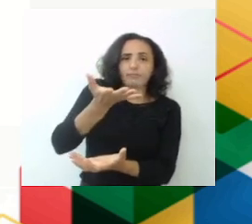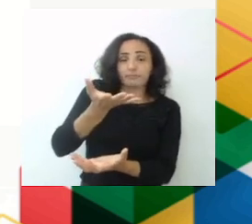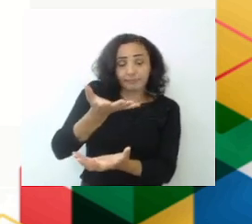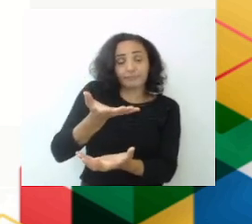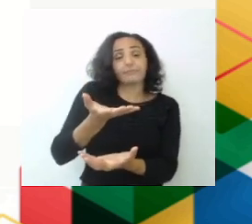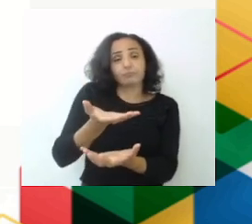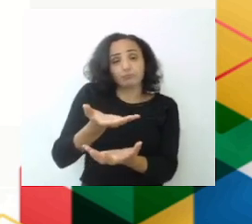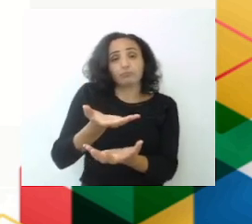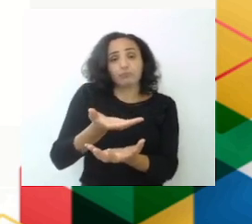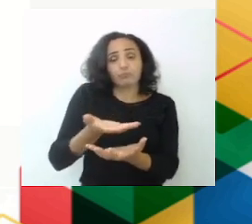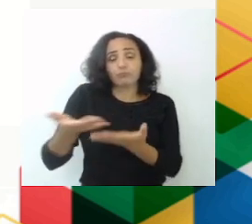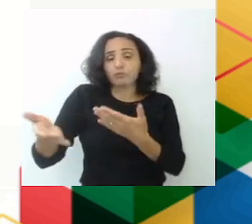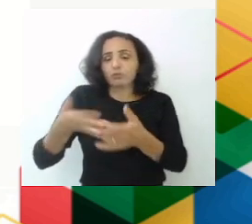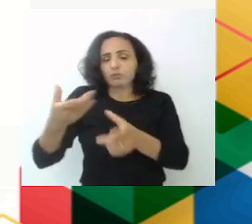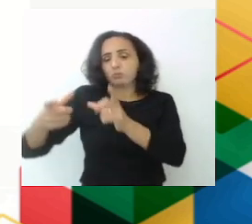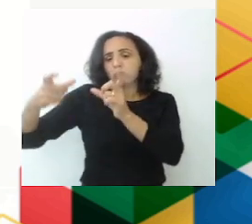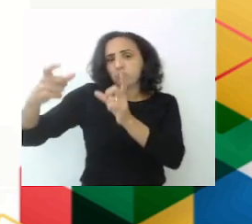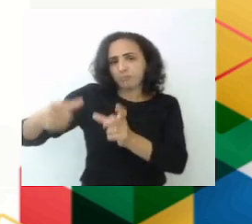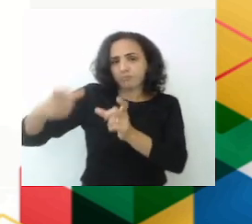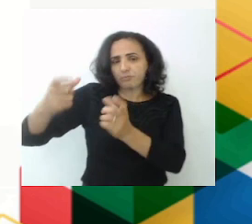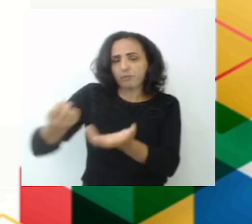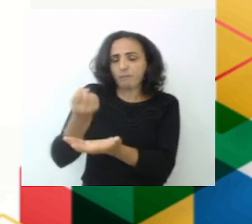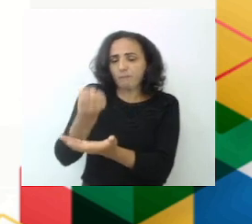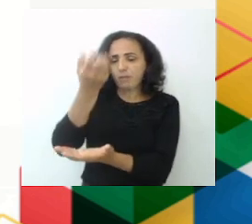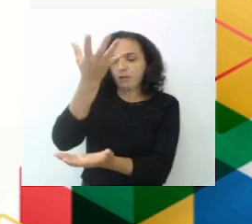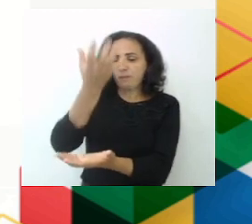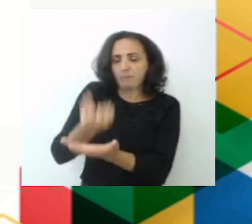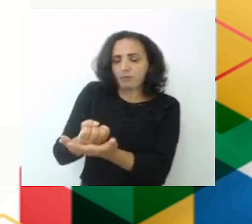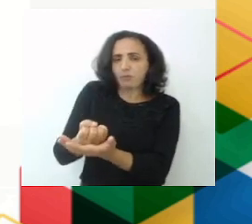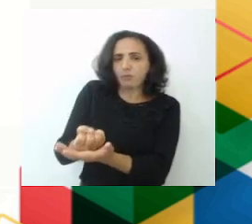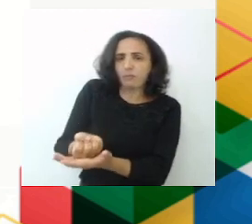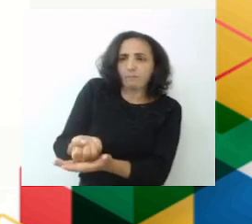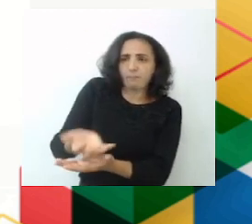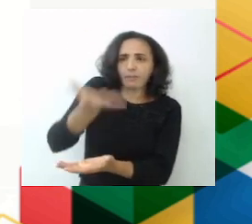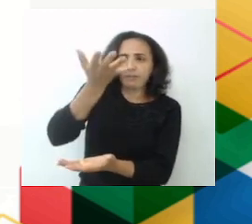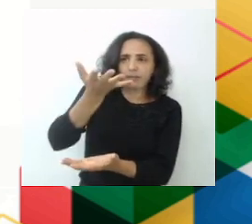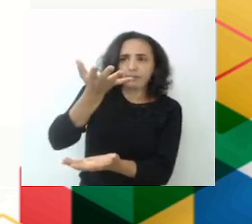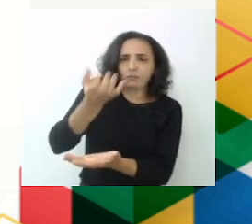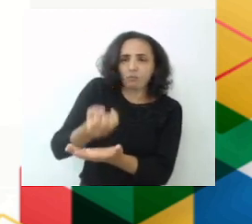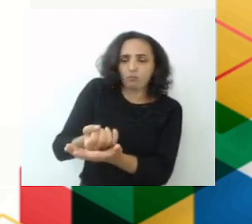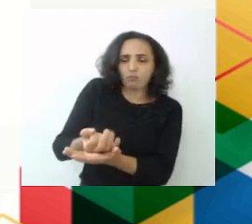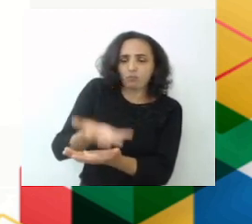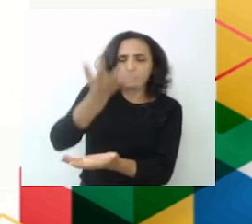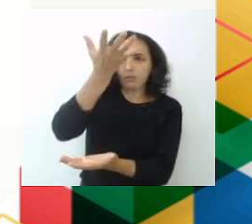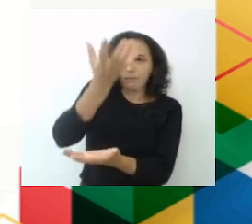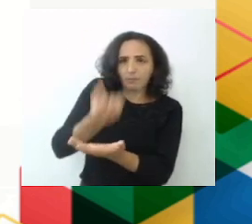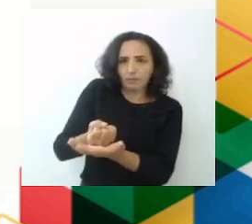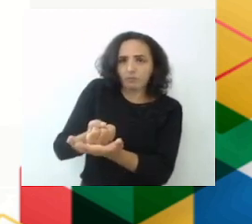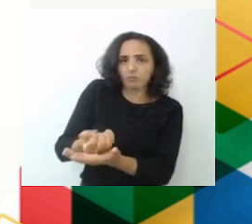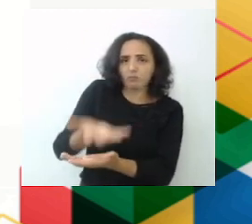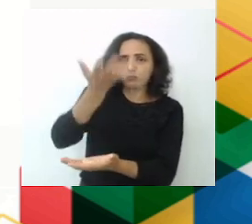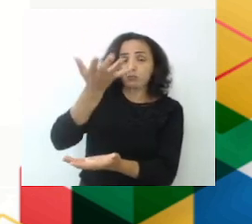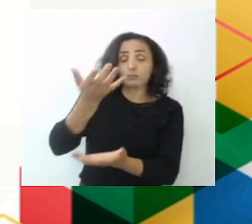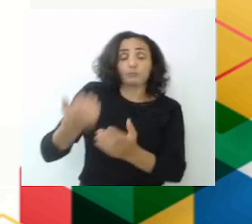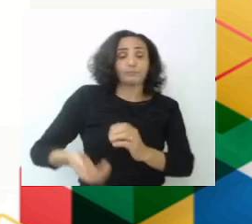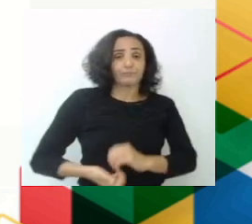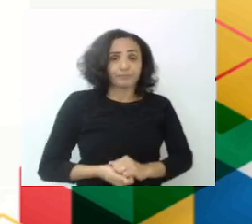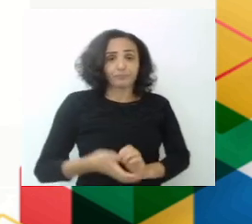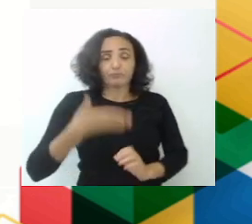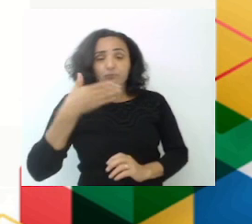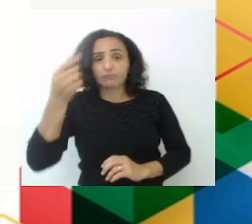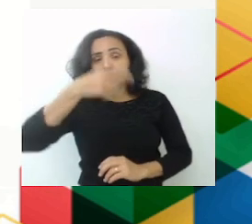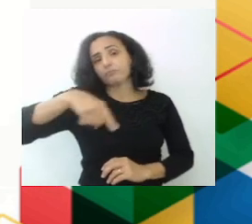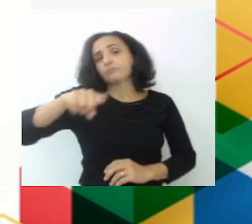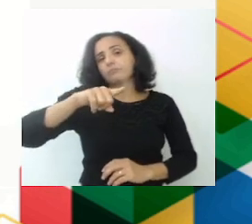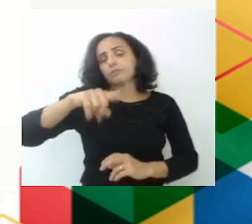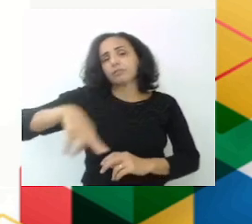Em qualquer ponto da parábola, ele tocar, ele vai ser devolvido aqui para o centro. Então, a melhor forma de